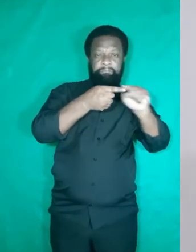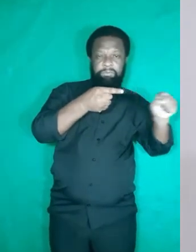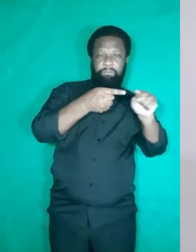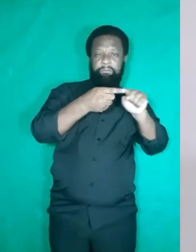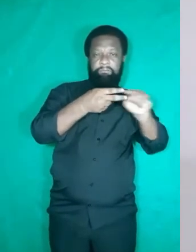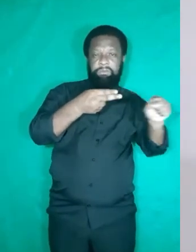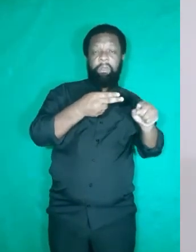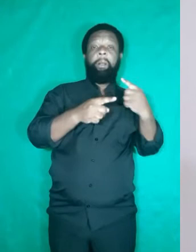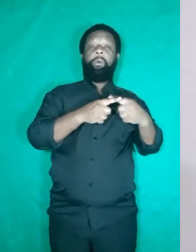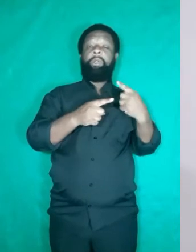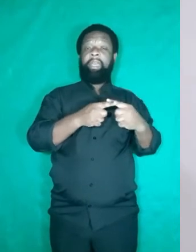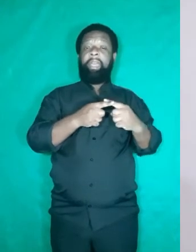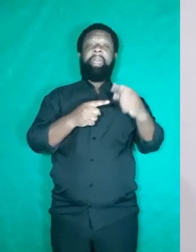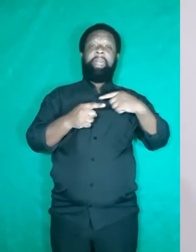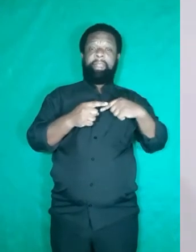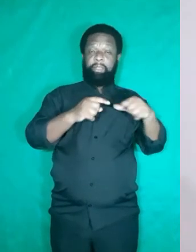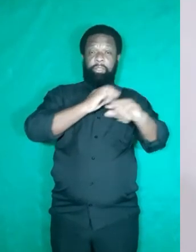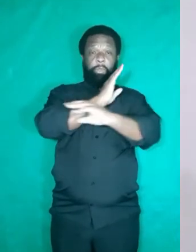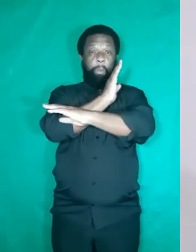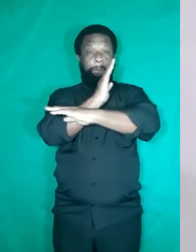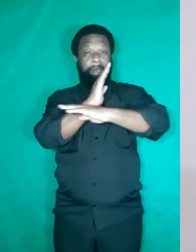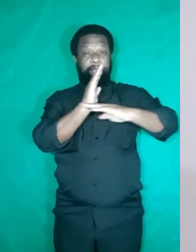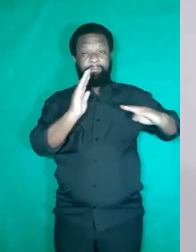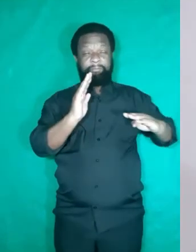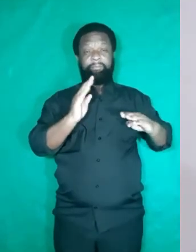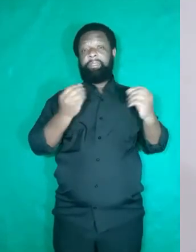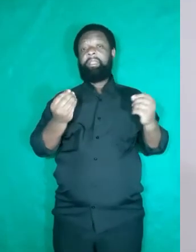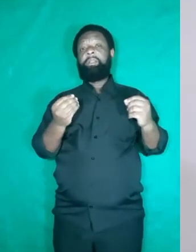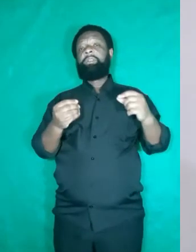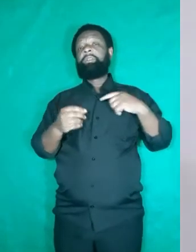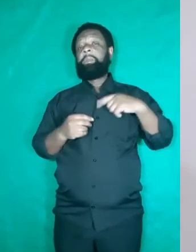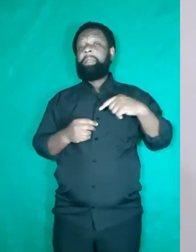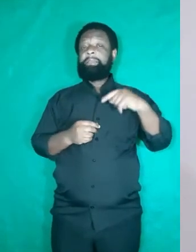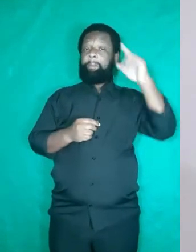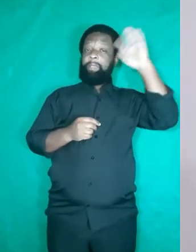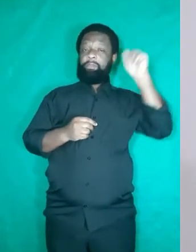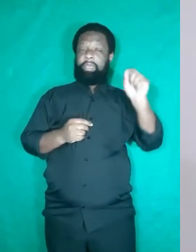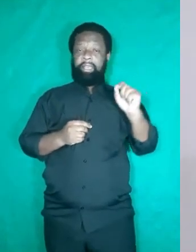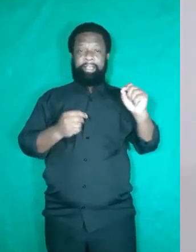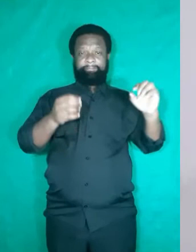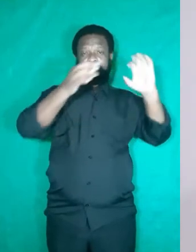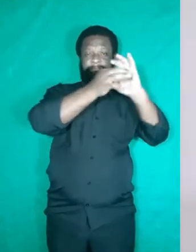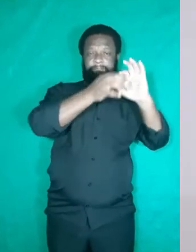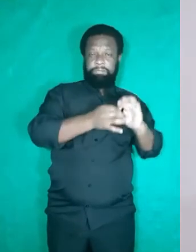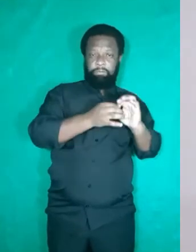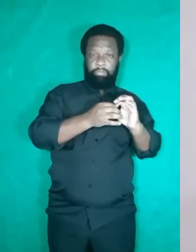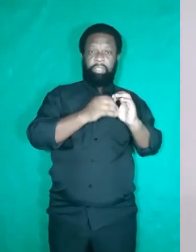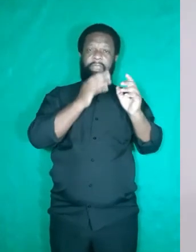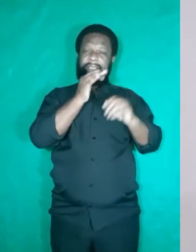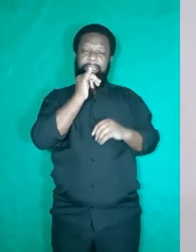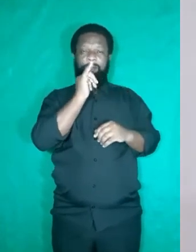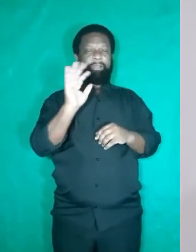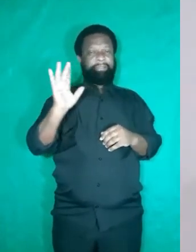Então, imagine que essas duas ligações estão no plano da minha mão. Estão aqui. Eu tenho uma